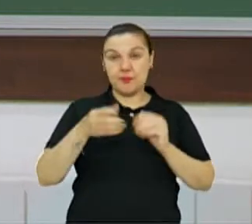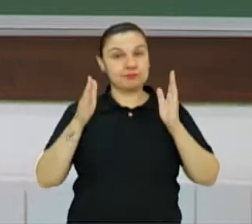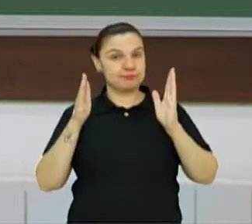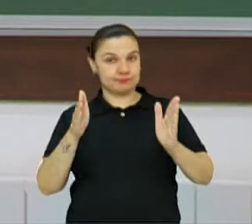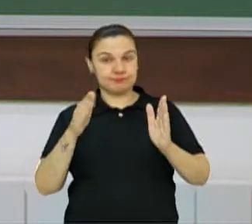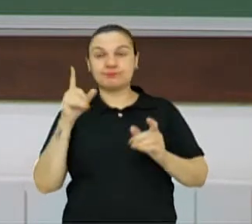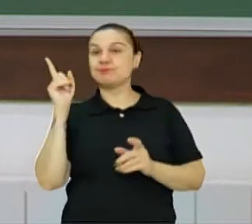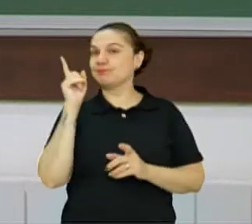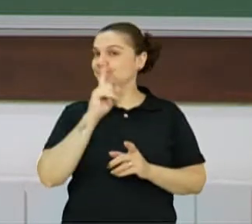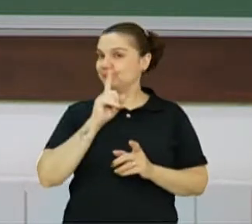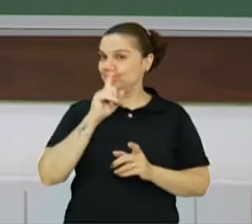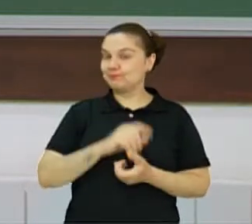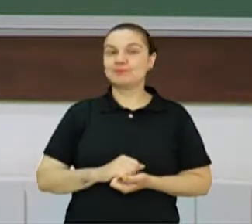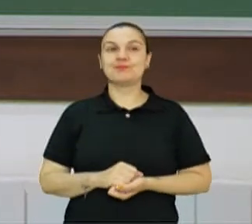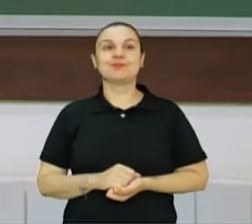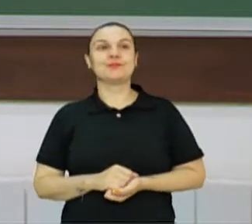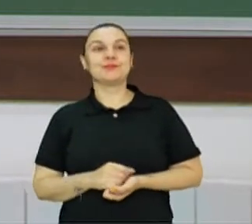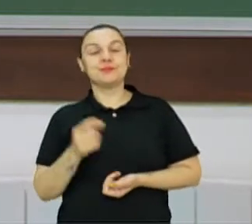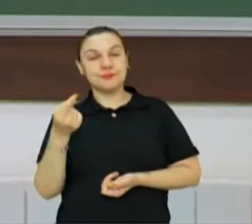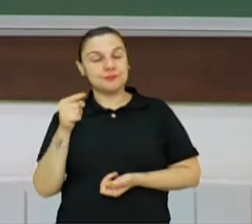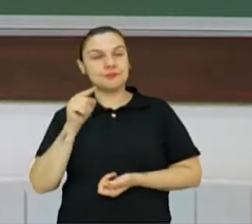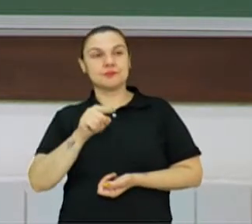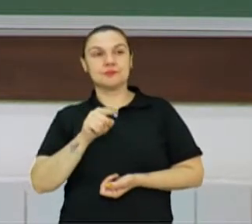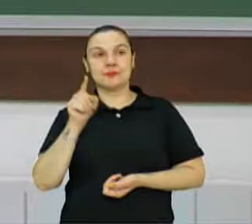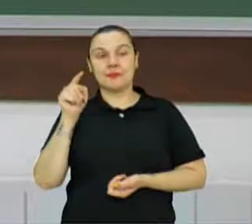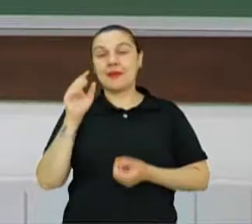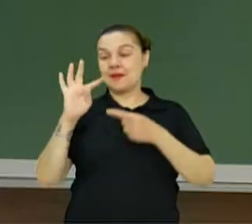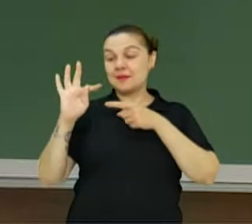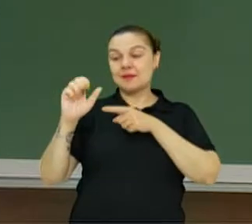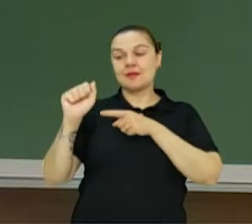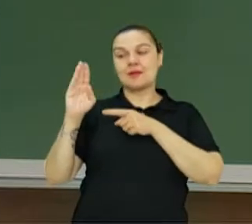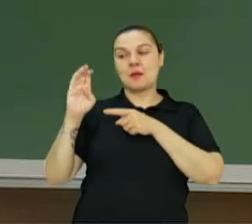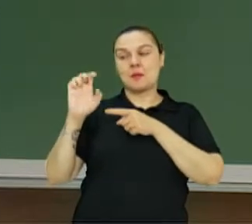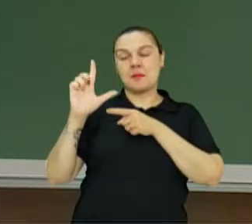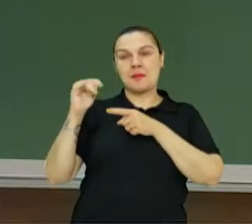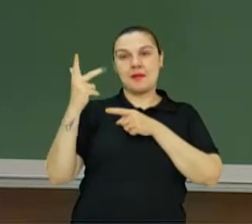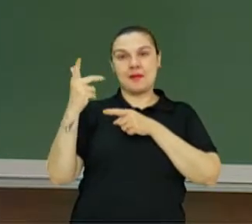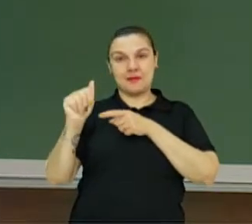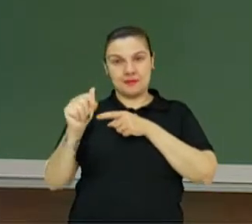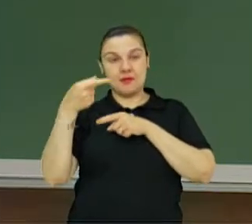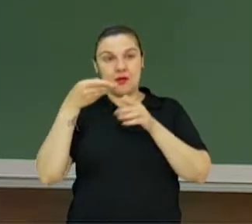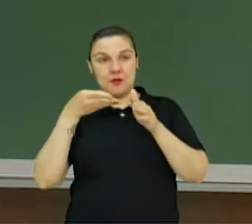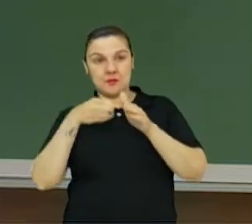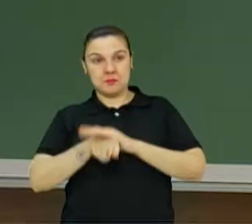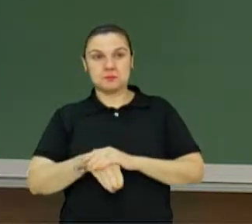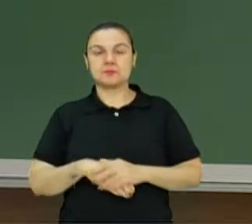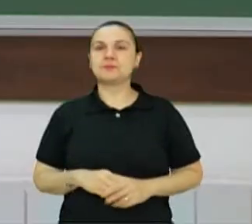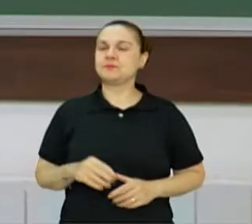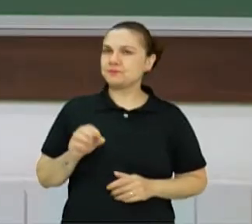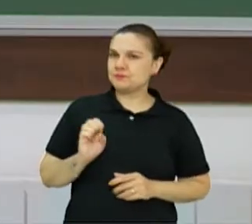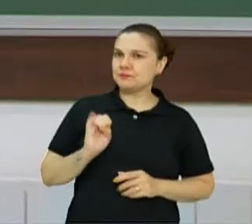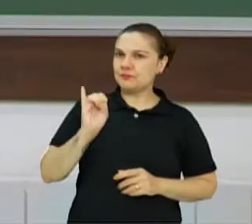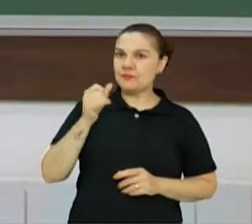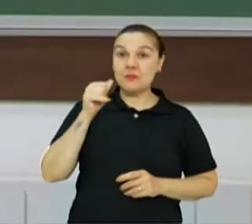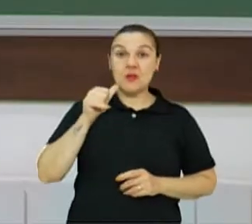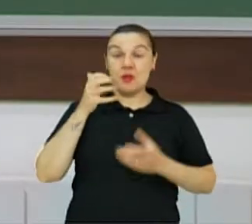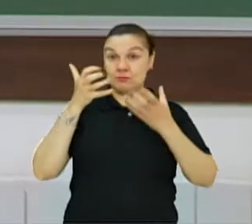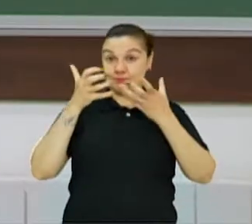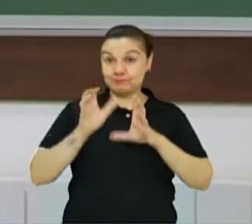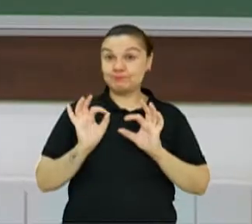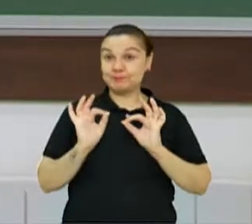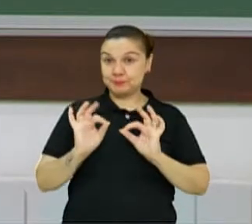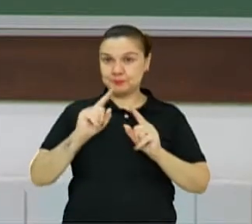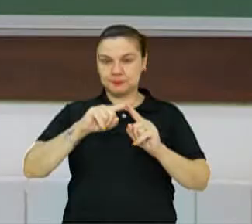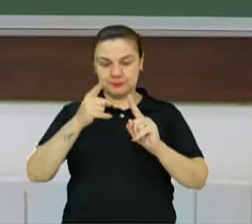método é falho, tá? Então esse método tabelinha e é um método comportamental. Se a mulher não quer